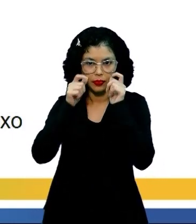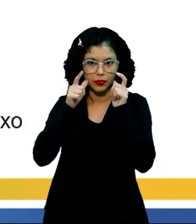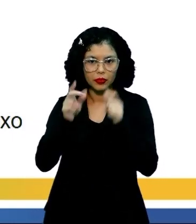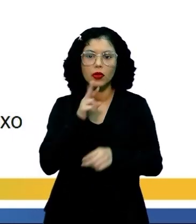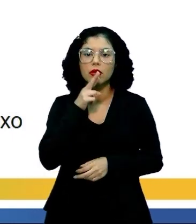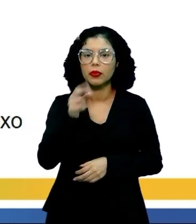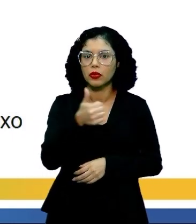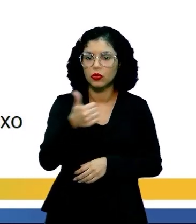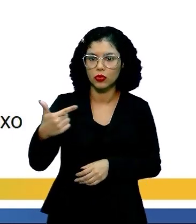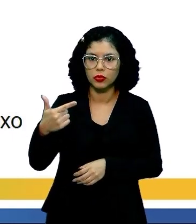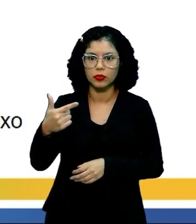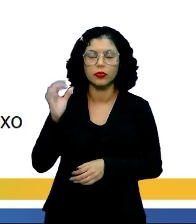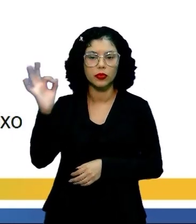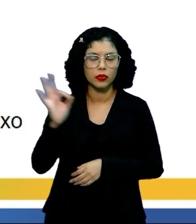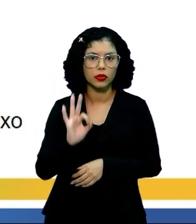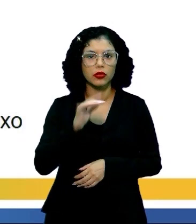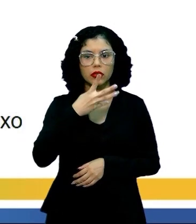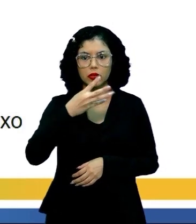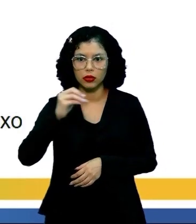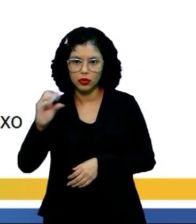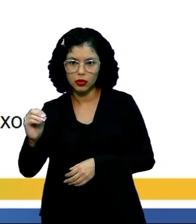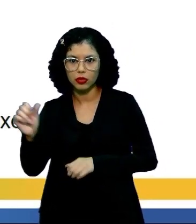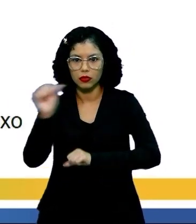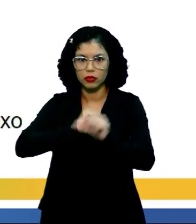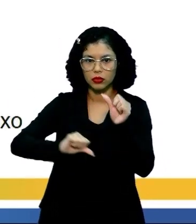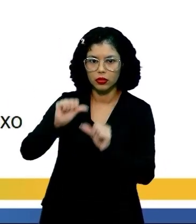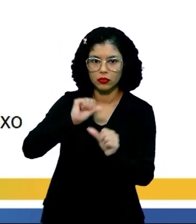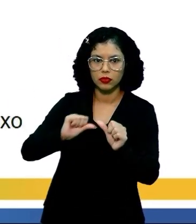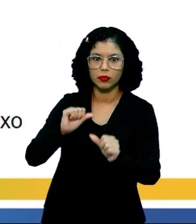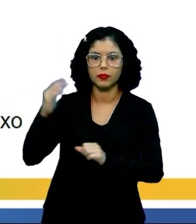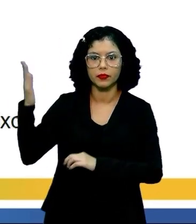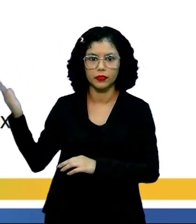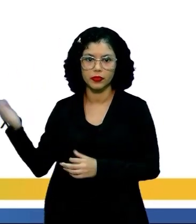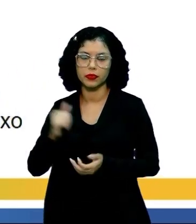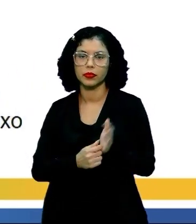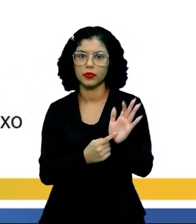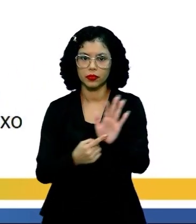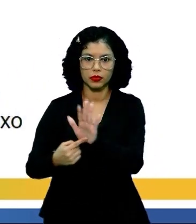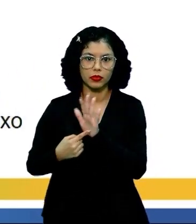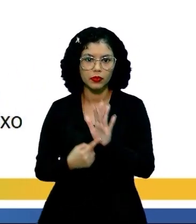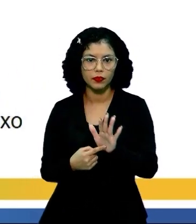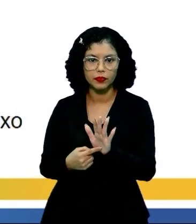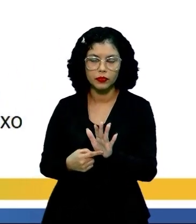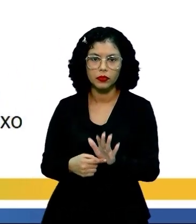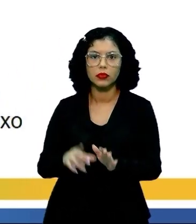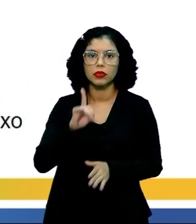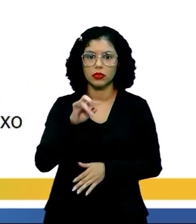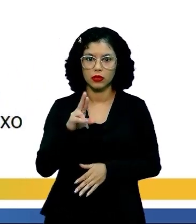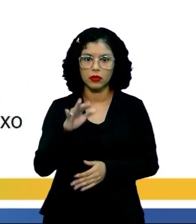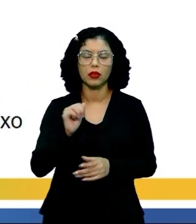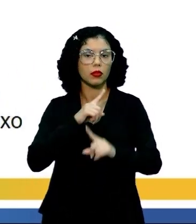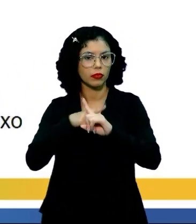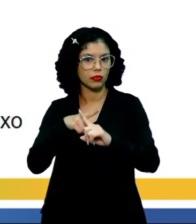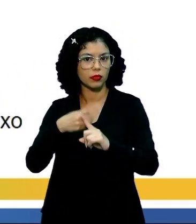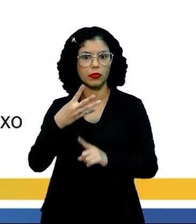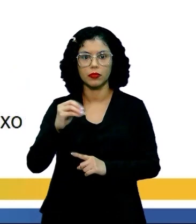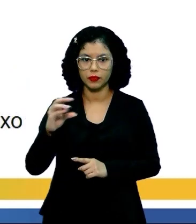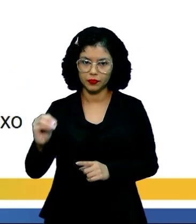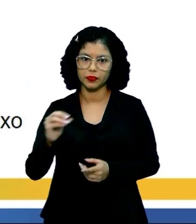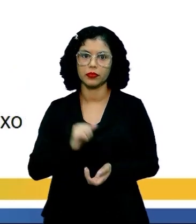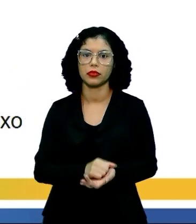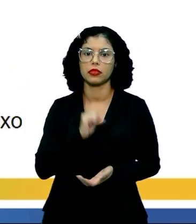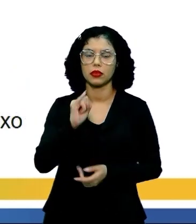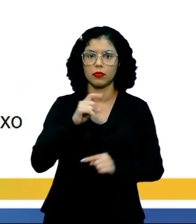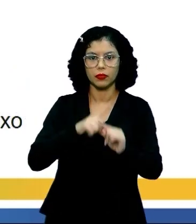calcular 12% de 400, então eu vou transformar isso aqui na representação decimal e multiplicar por 400.